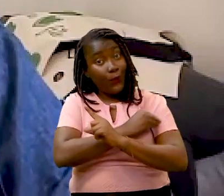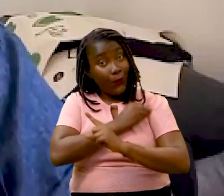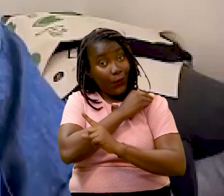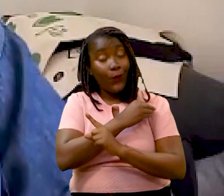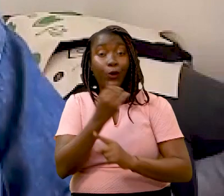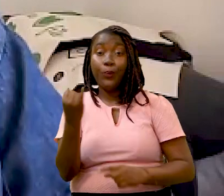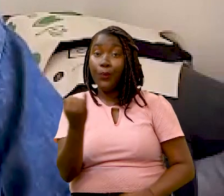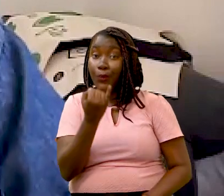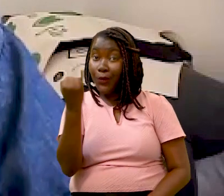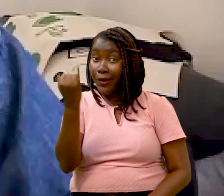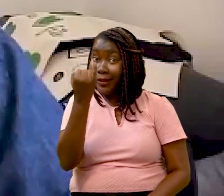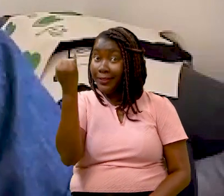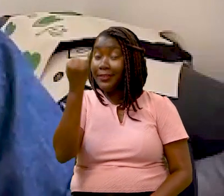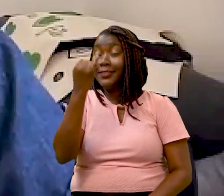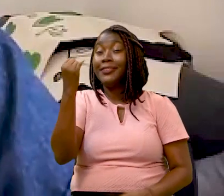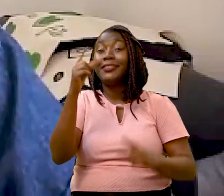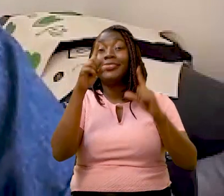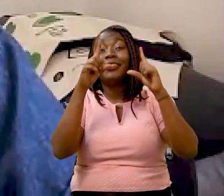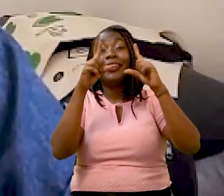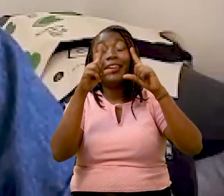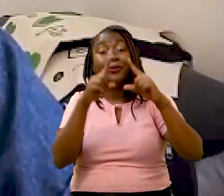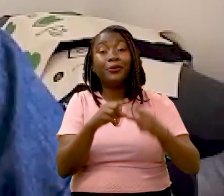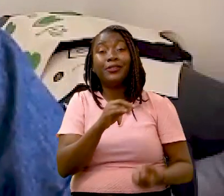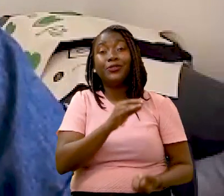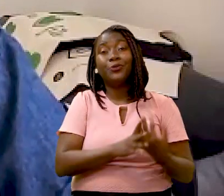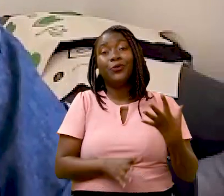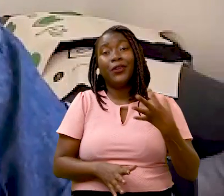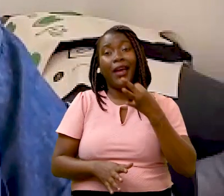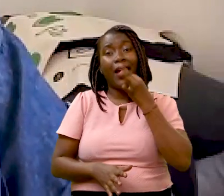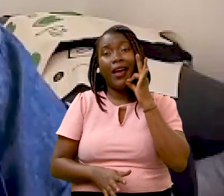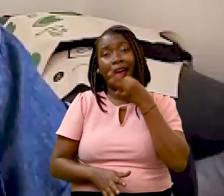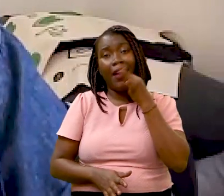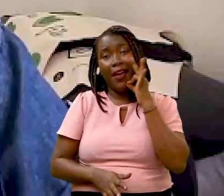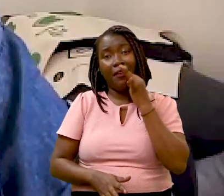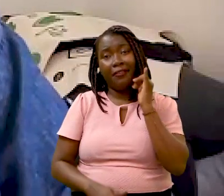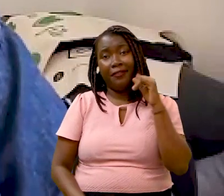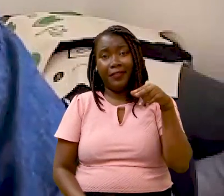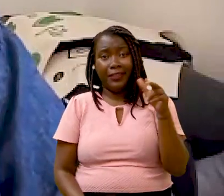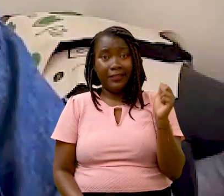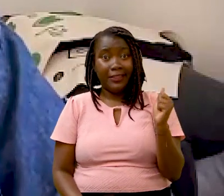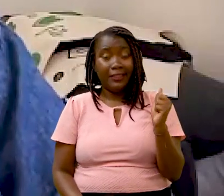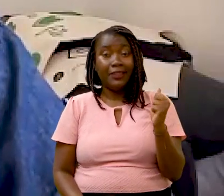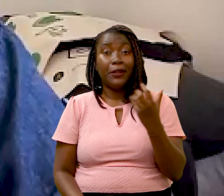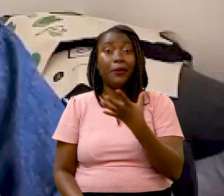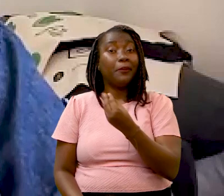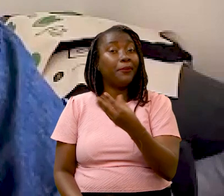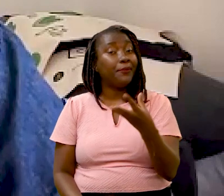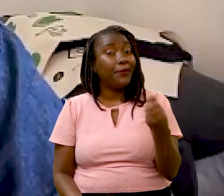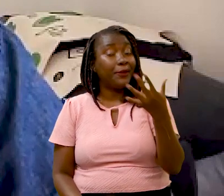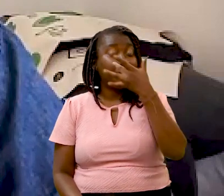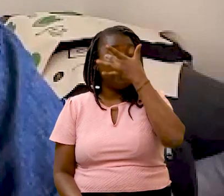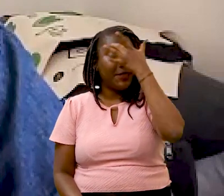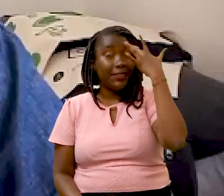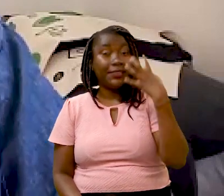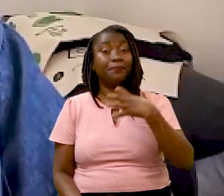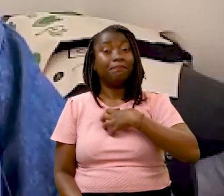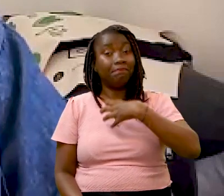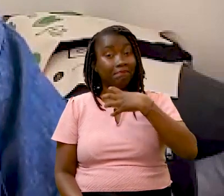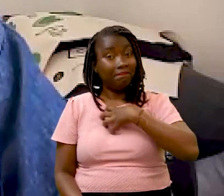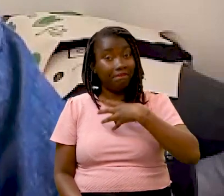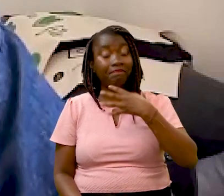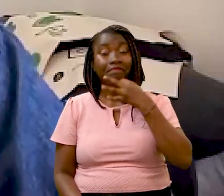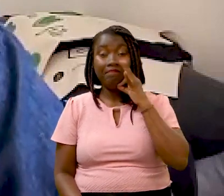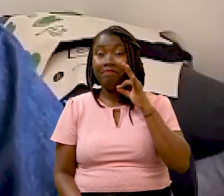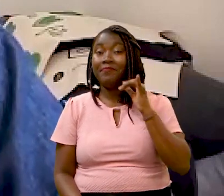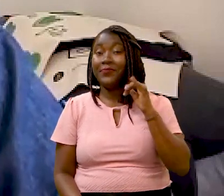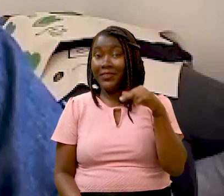importante, reduzir as fontes de cafeína também, porque muitas pessoas reagem à fonte de cafeína, não